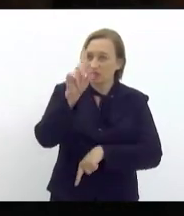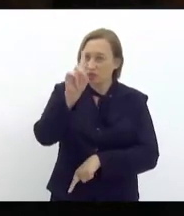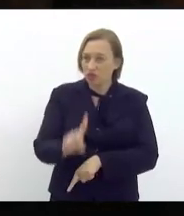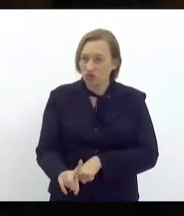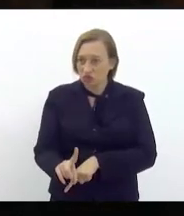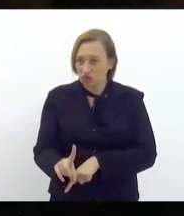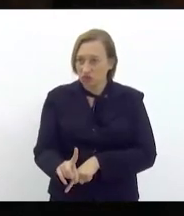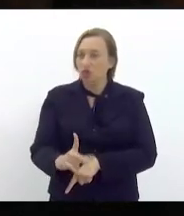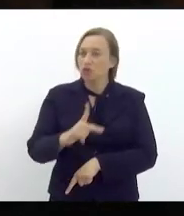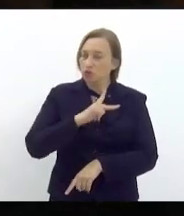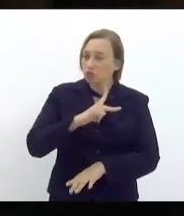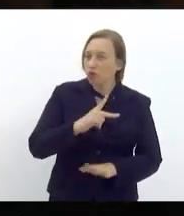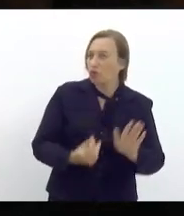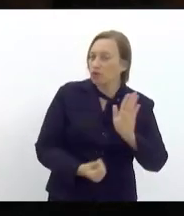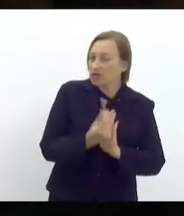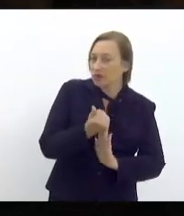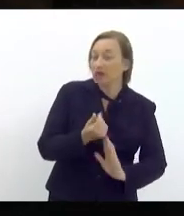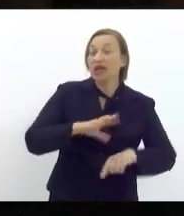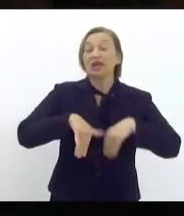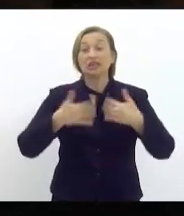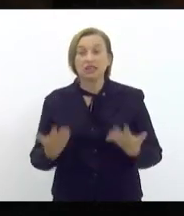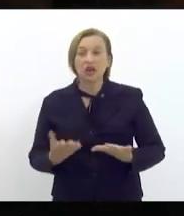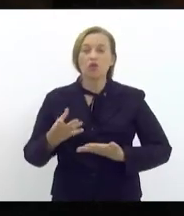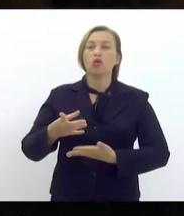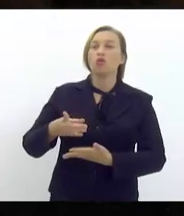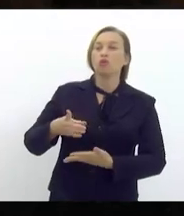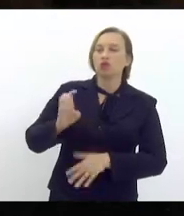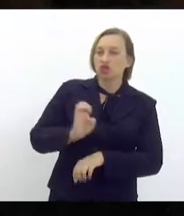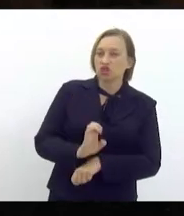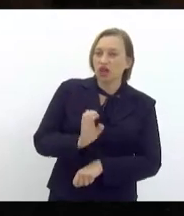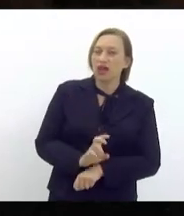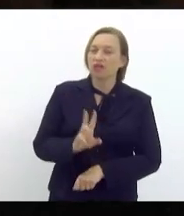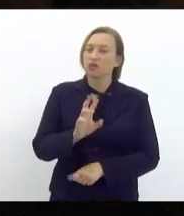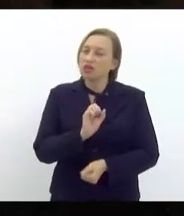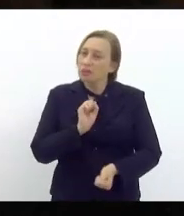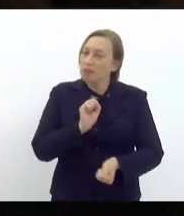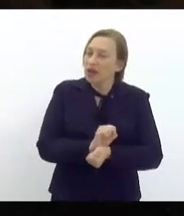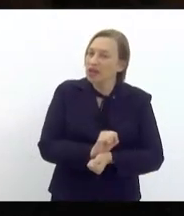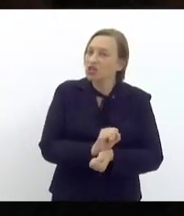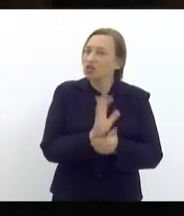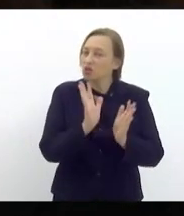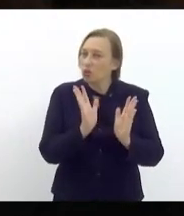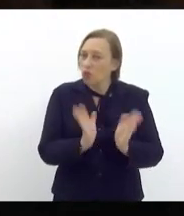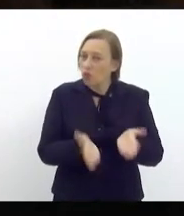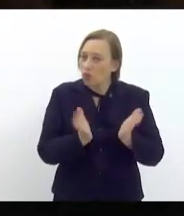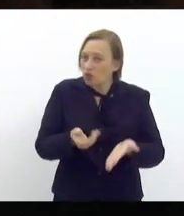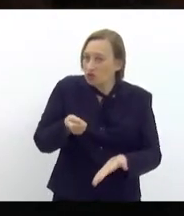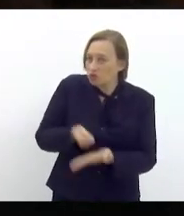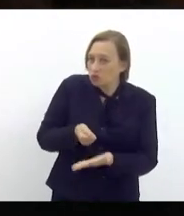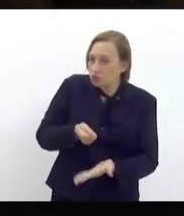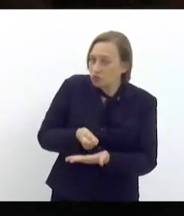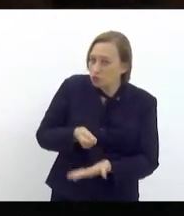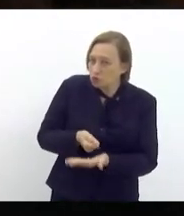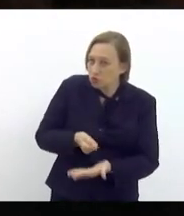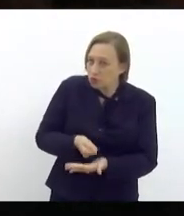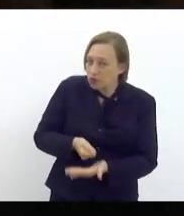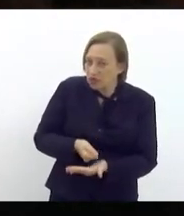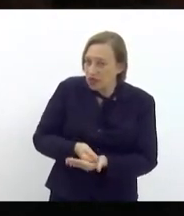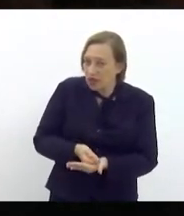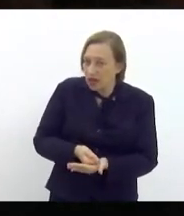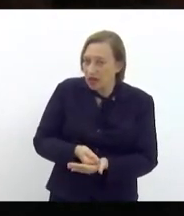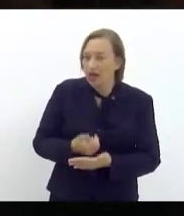seu próprio orçamento então o estado que usa coleira hoje vai aprovar uma peça que vai colocar uma focinheira na sua